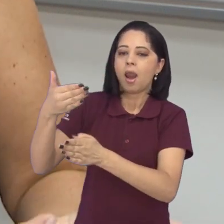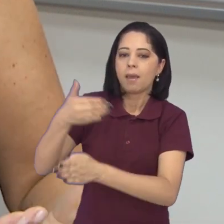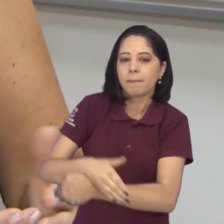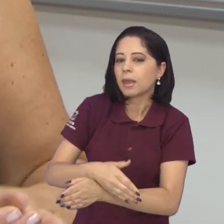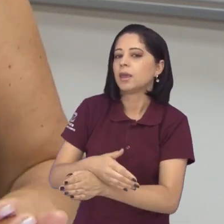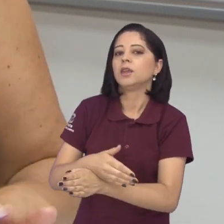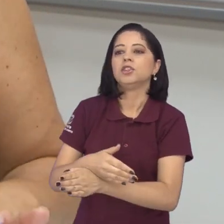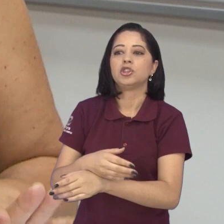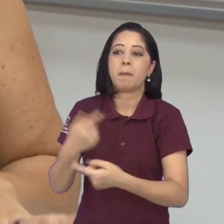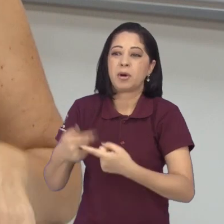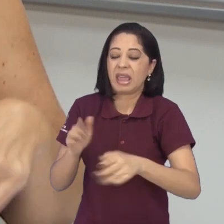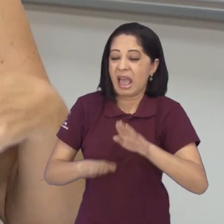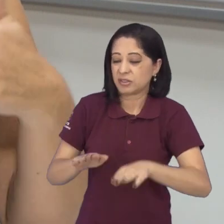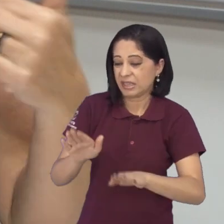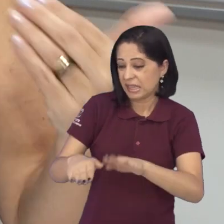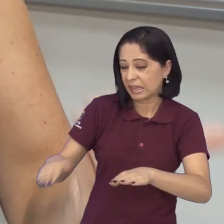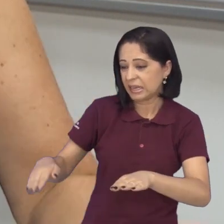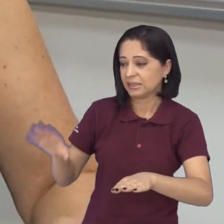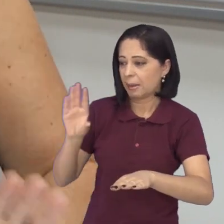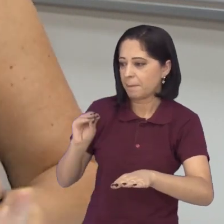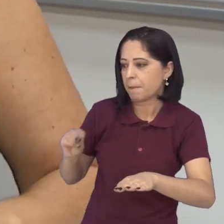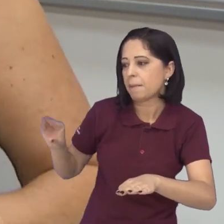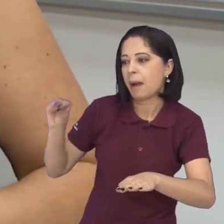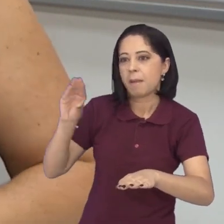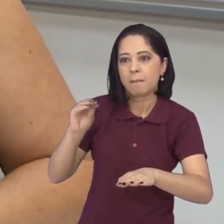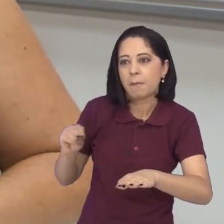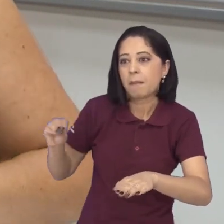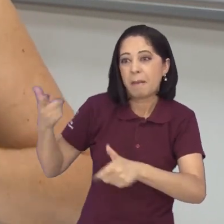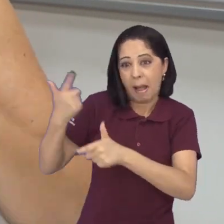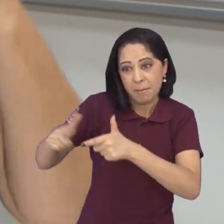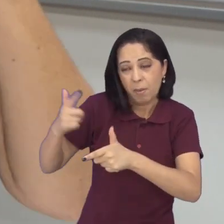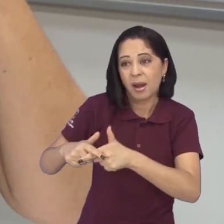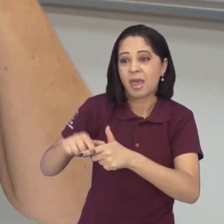superar essa dificuldade, ou dificuldade na fala, ou